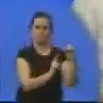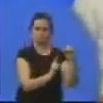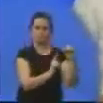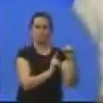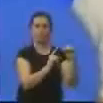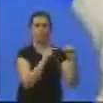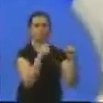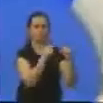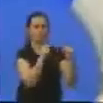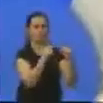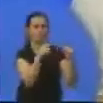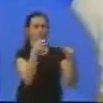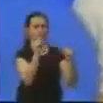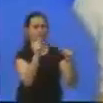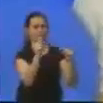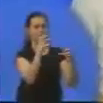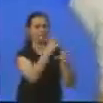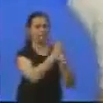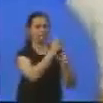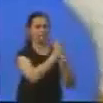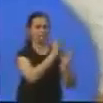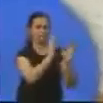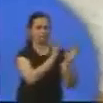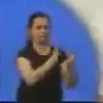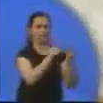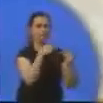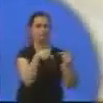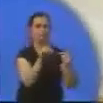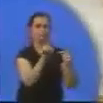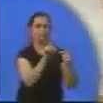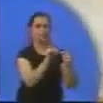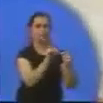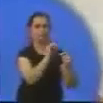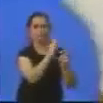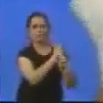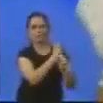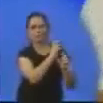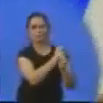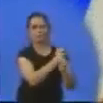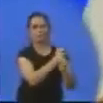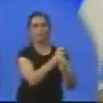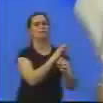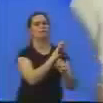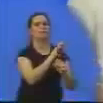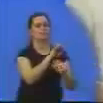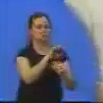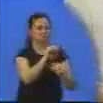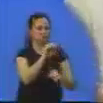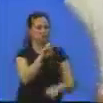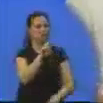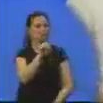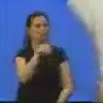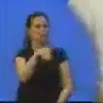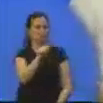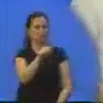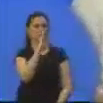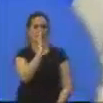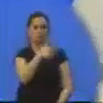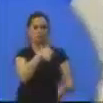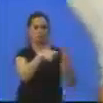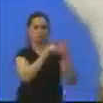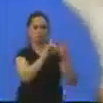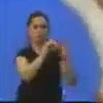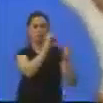vale 8. Está lá, feita a continha. Aí você vai fazer o quê? Usar um teorema que já está lá no nosso